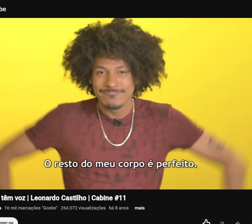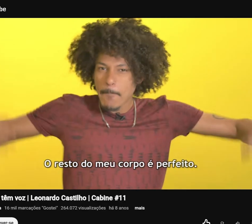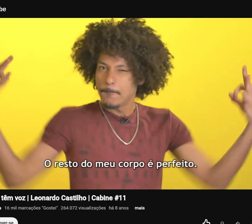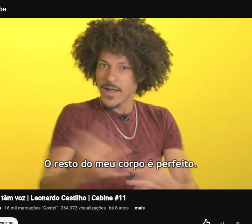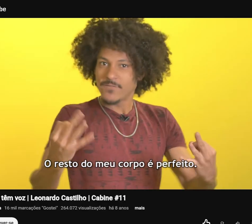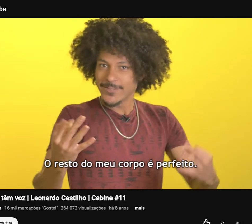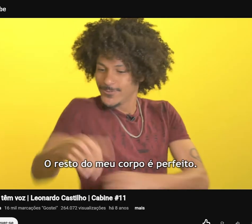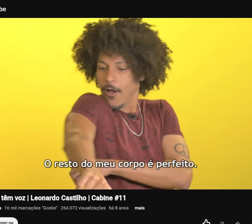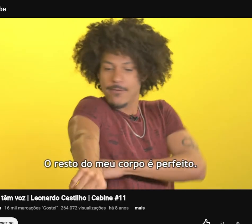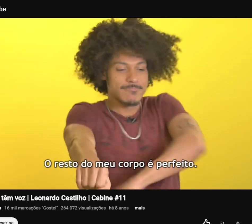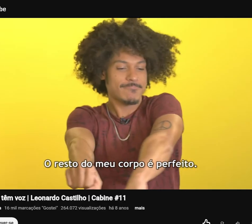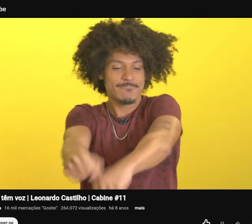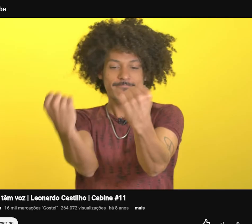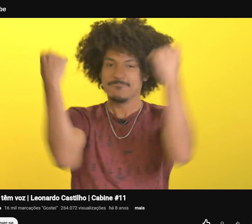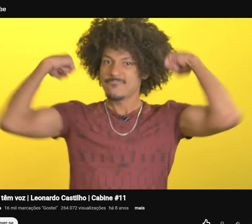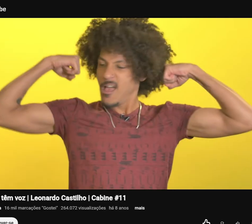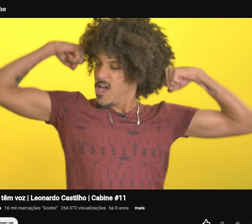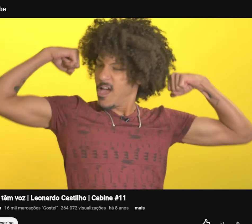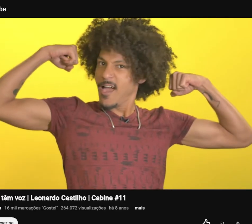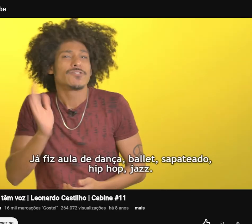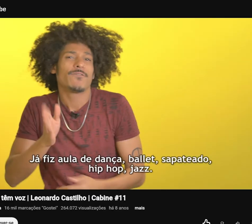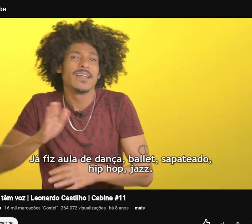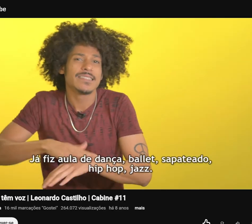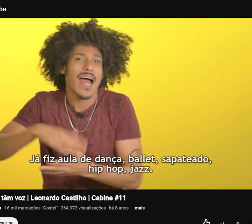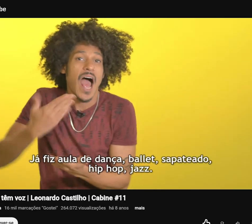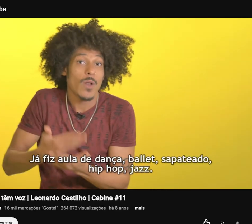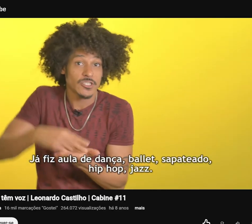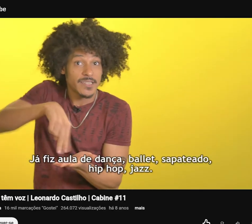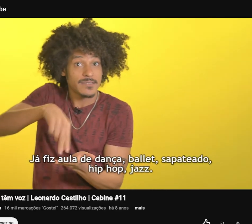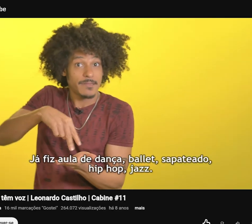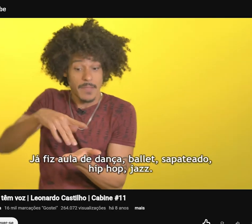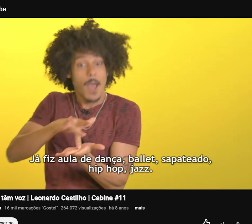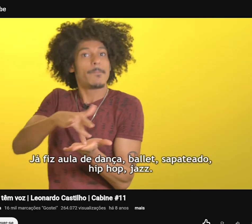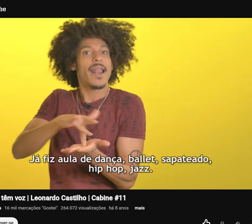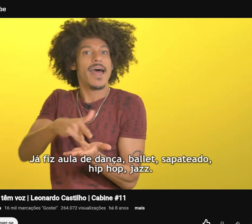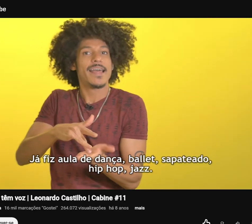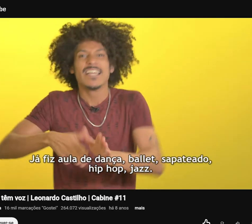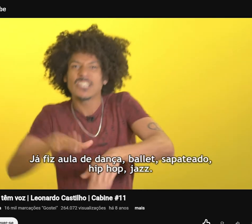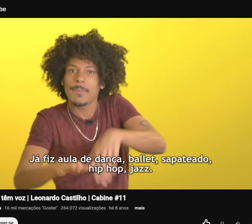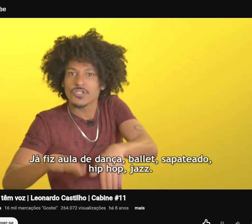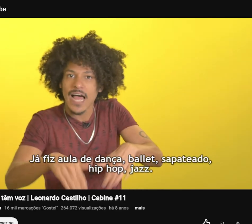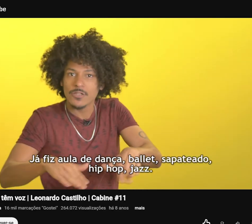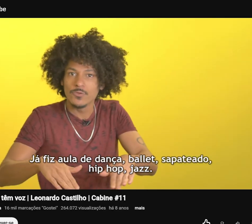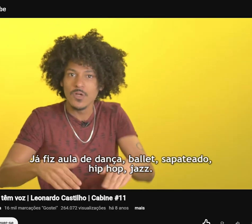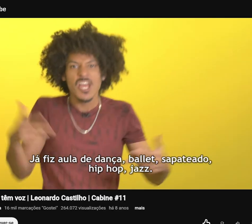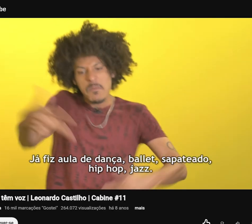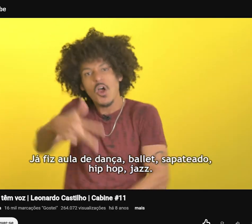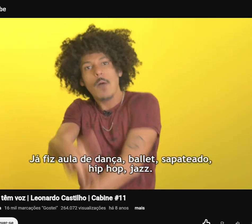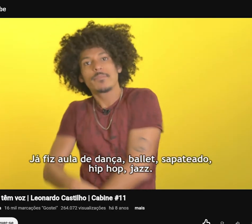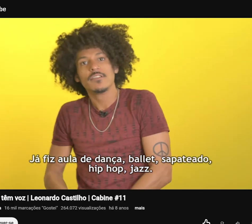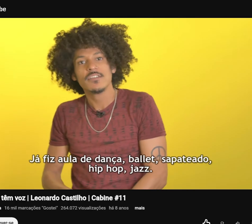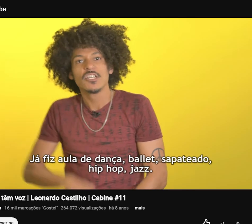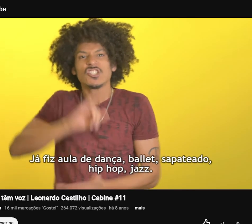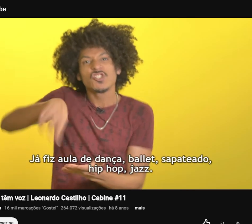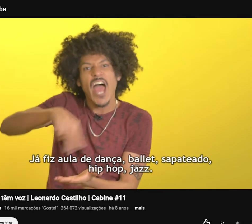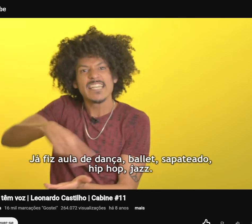corpo, perfeito, ó. Já fiz aula de dança, balé, trabalhado, hip